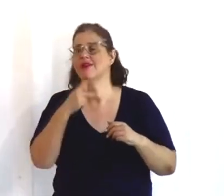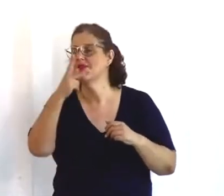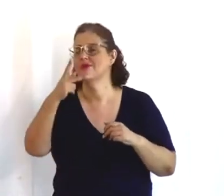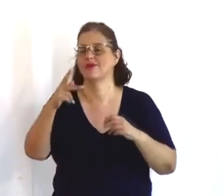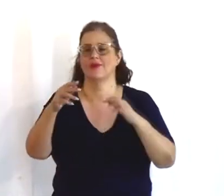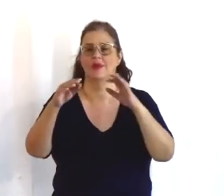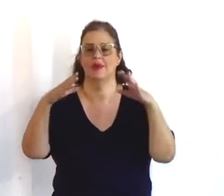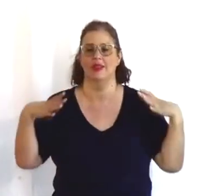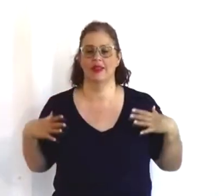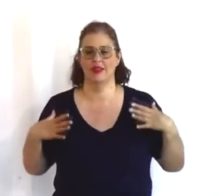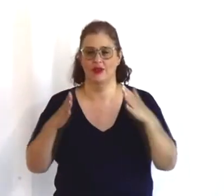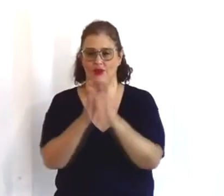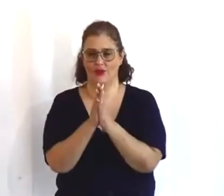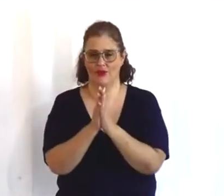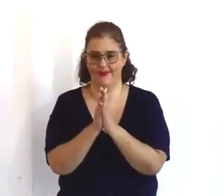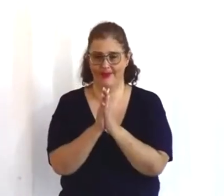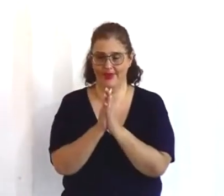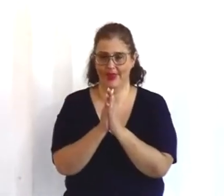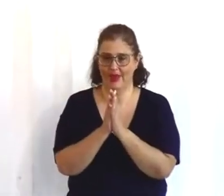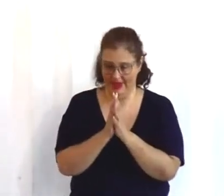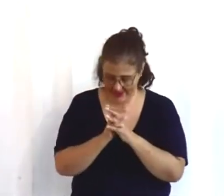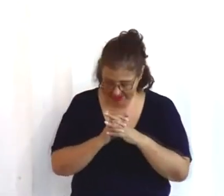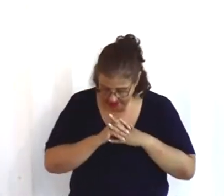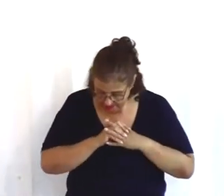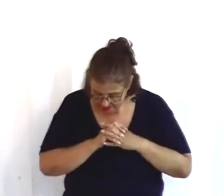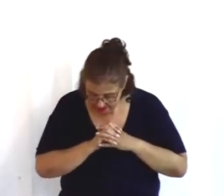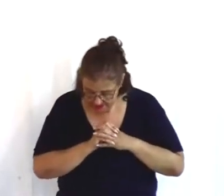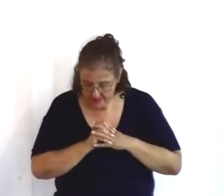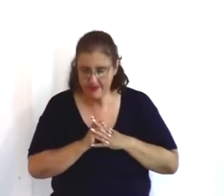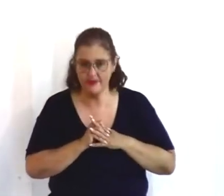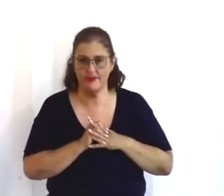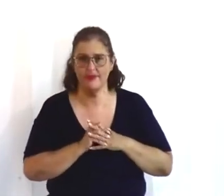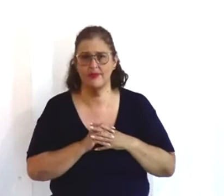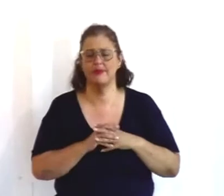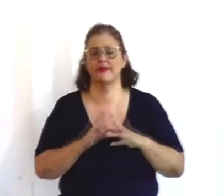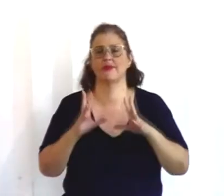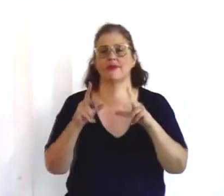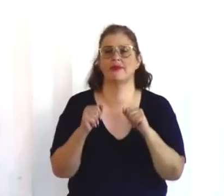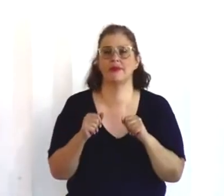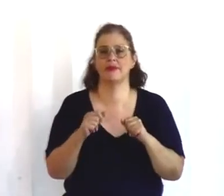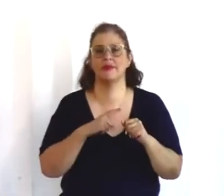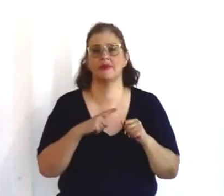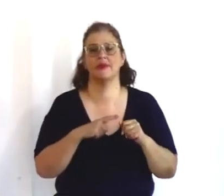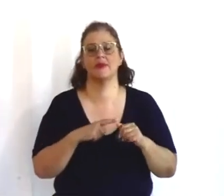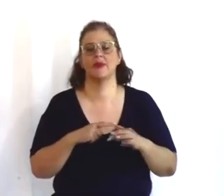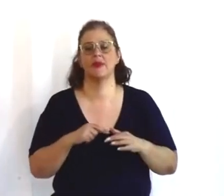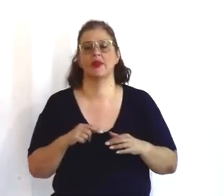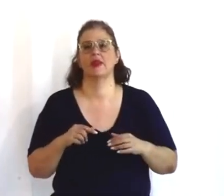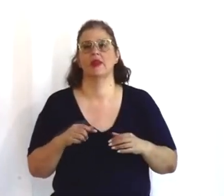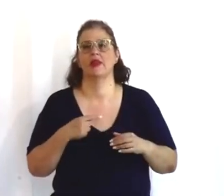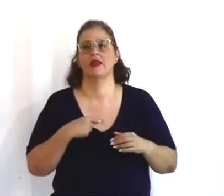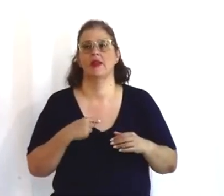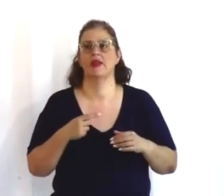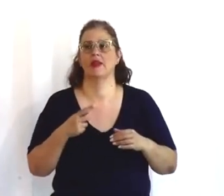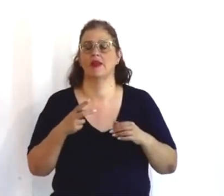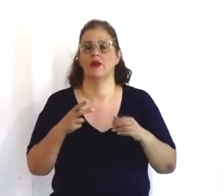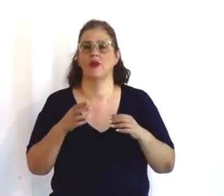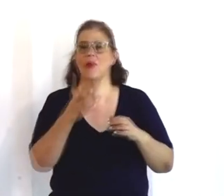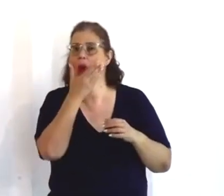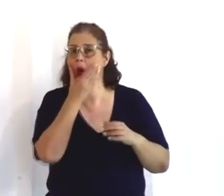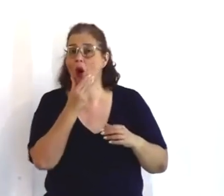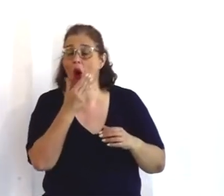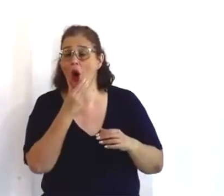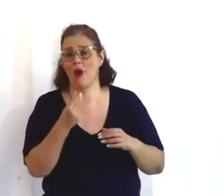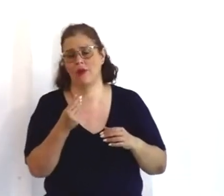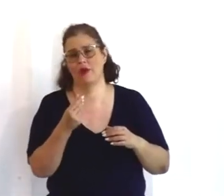linda. Primeiro diz que o vencedor será vestido de vestiduras brancas. Aqui no verso 4 desse capítulo diz: tens contudo em Sardes umas